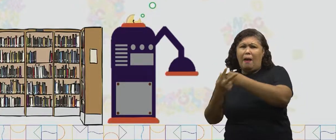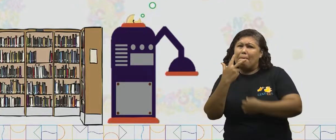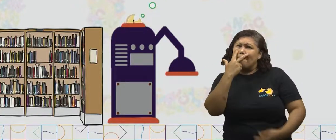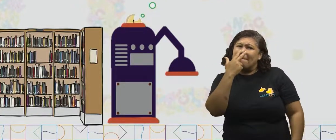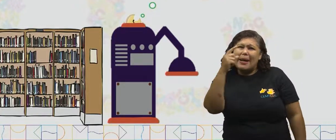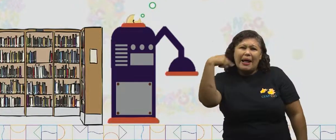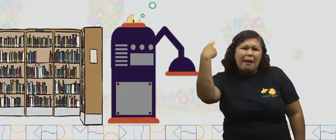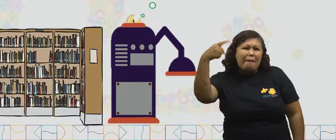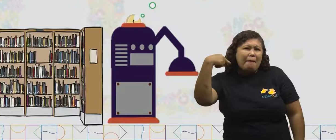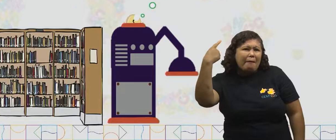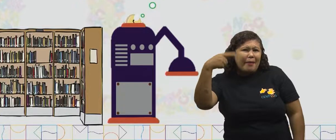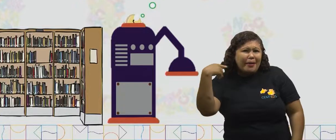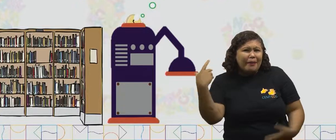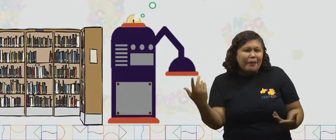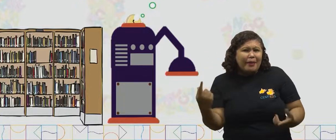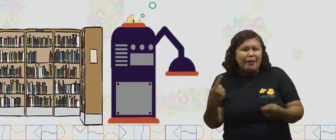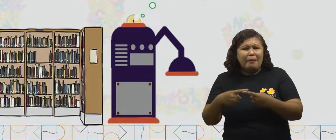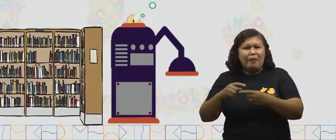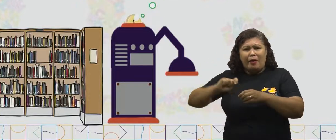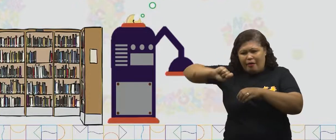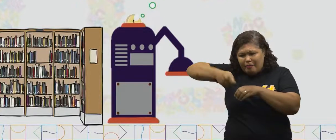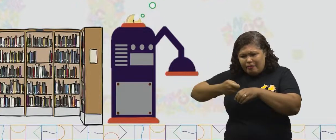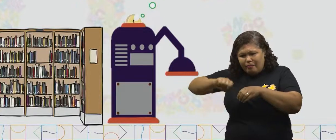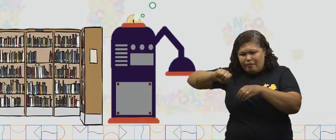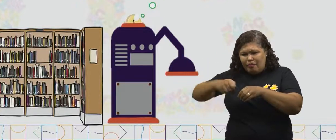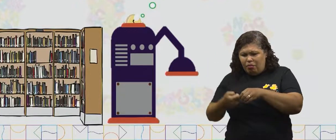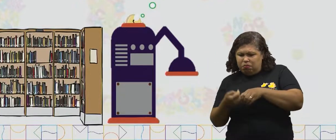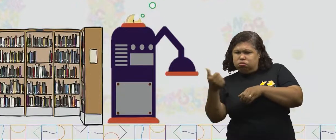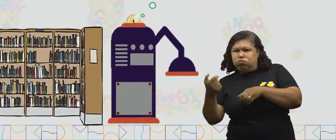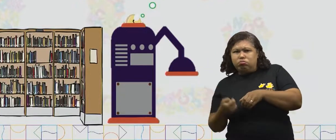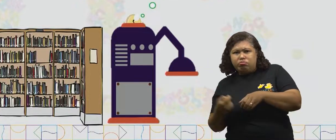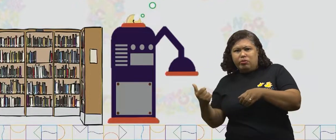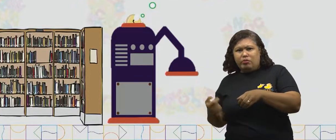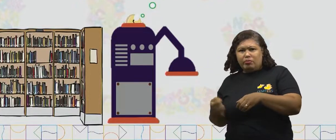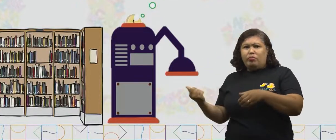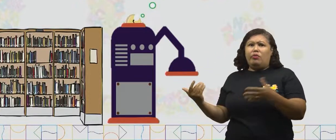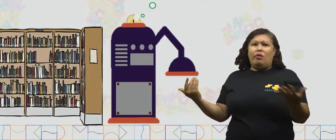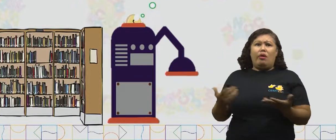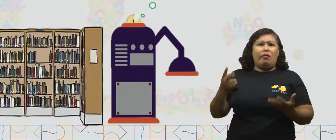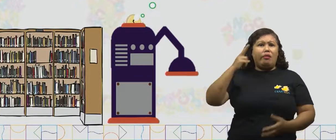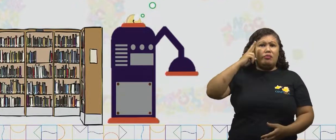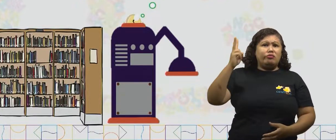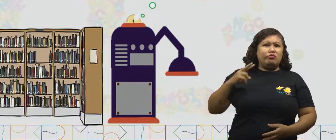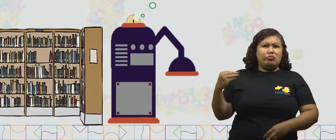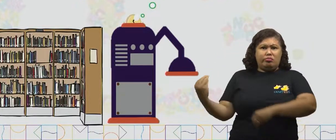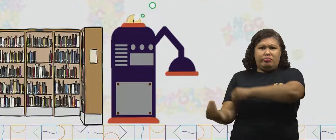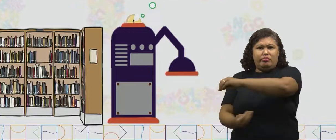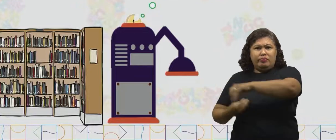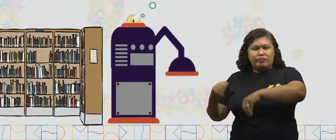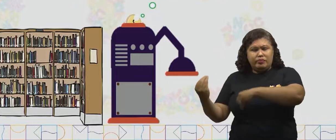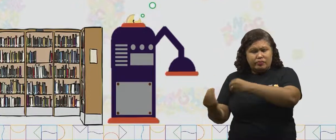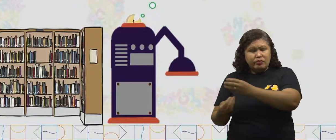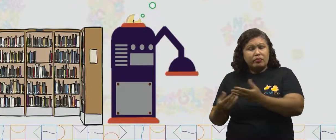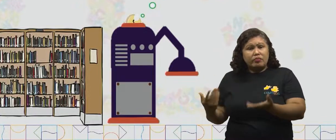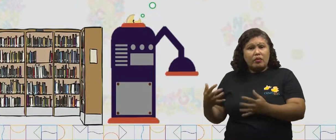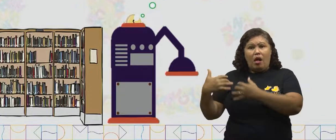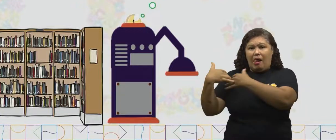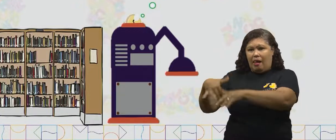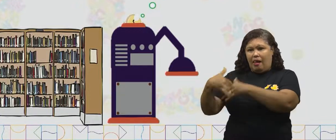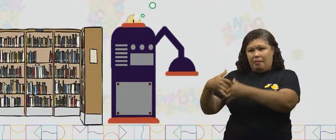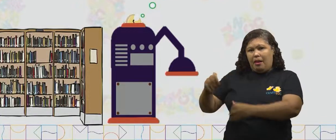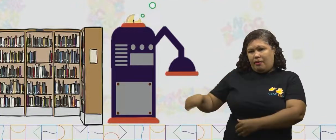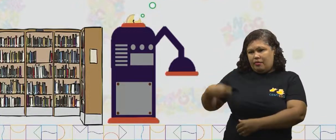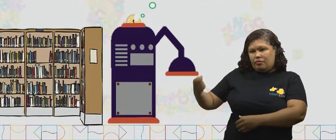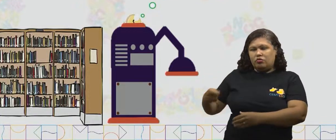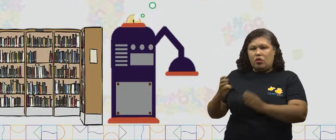alguns parafusos dela soltaram e por isso as histórias ficaram um pouco bagunçadas. Ela até abriu seu acervo de